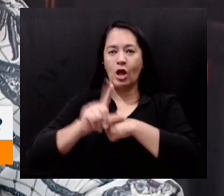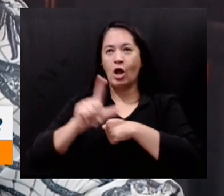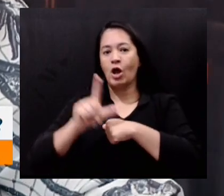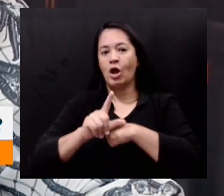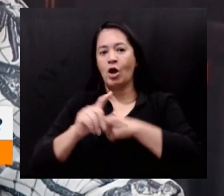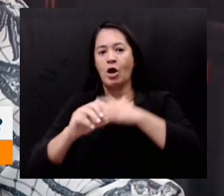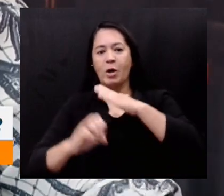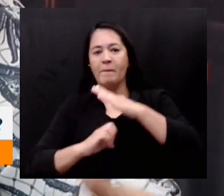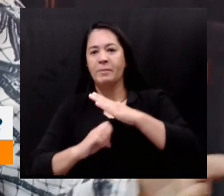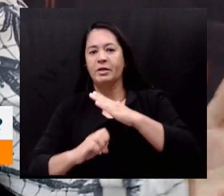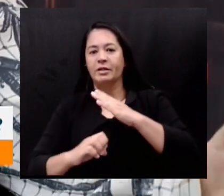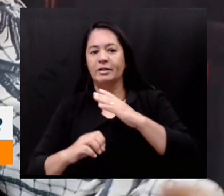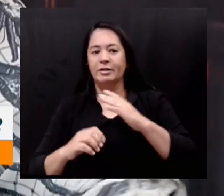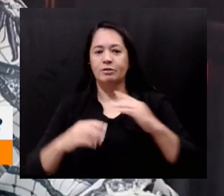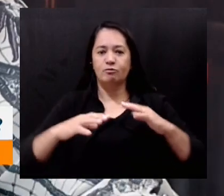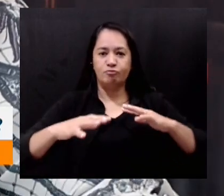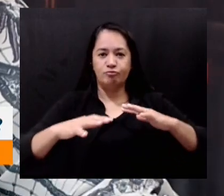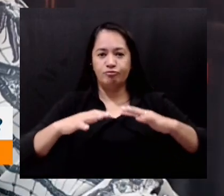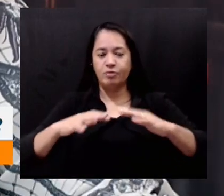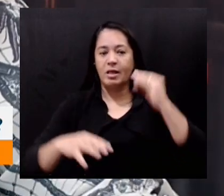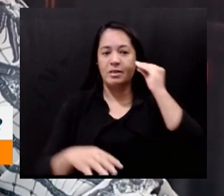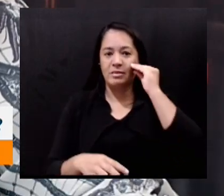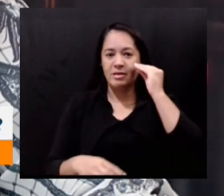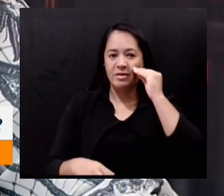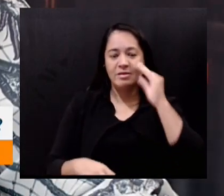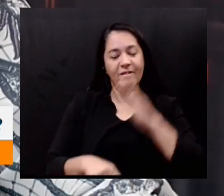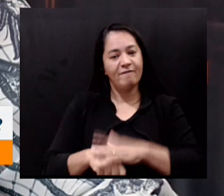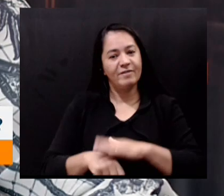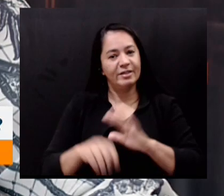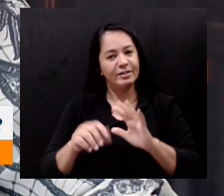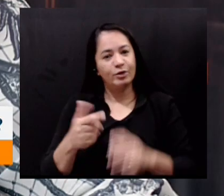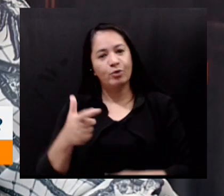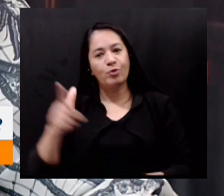tentam fazer isso com uma outra marca, por exemplo,